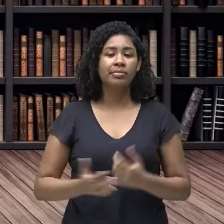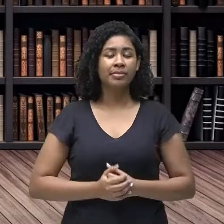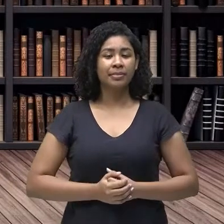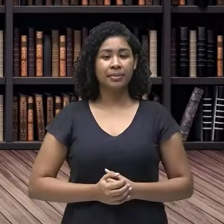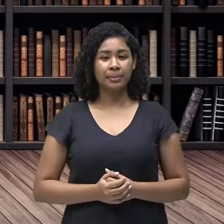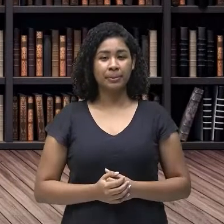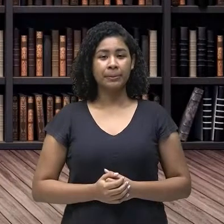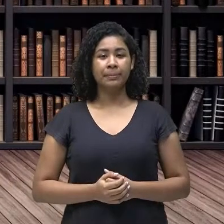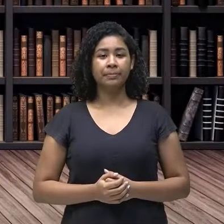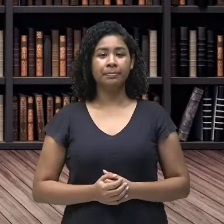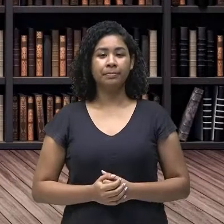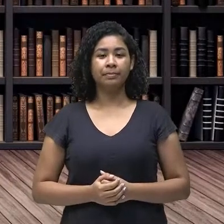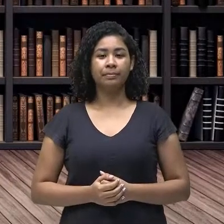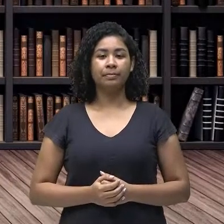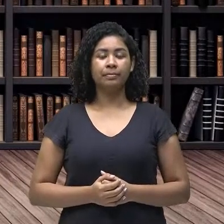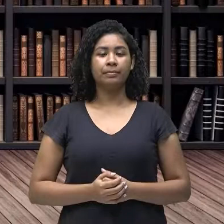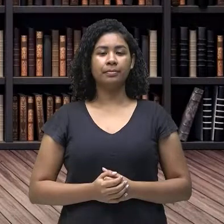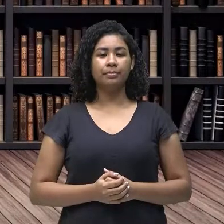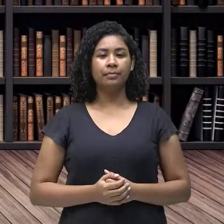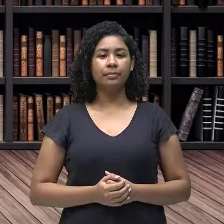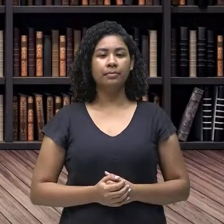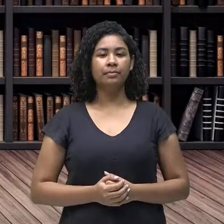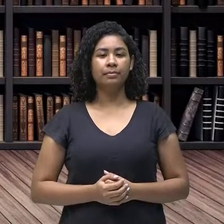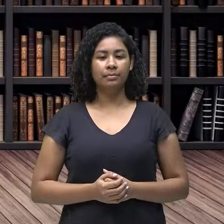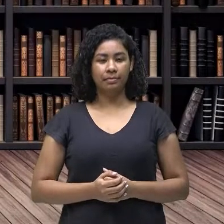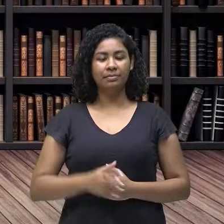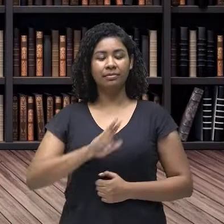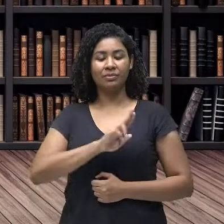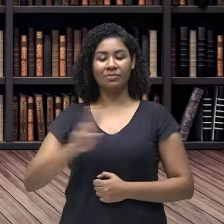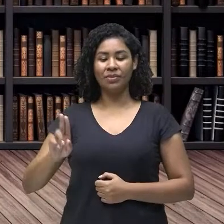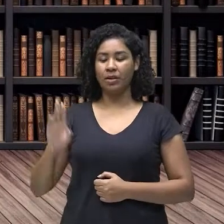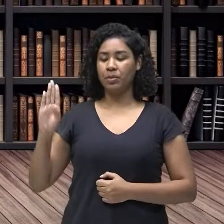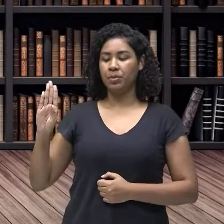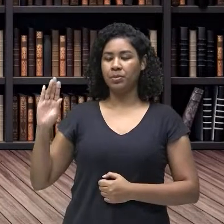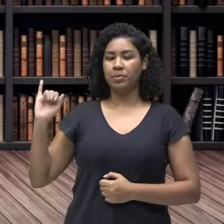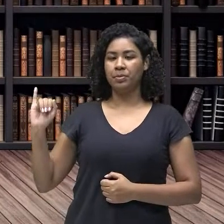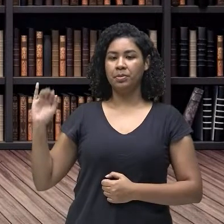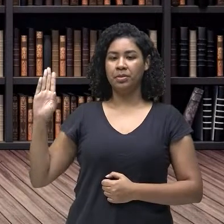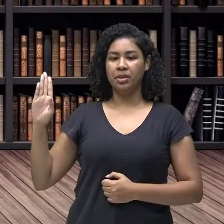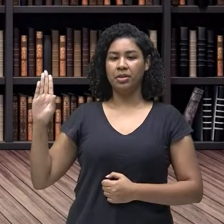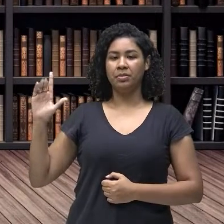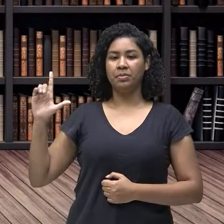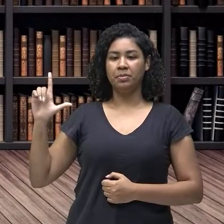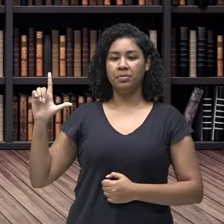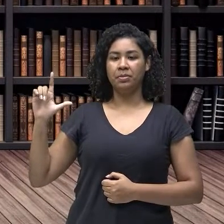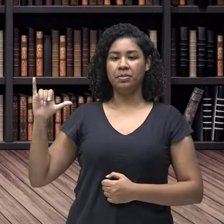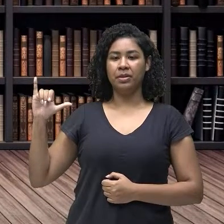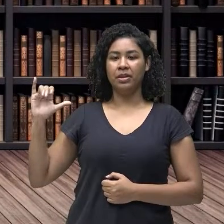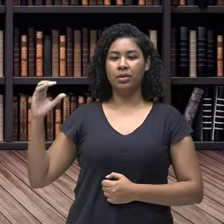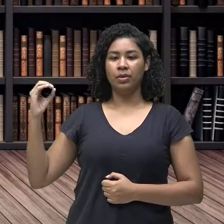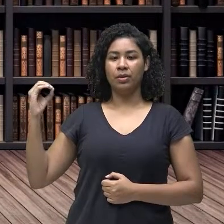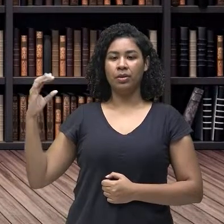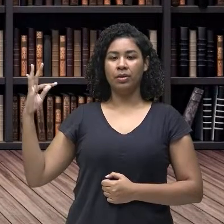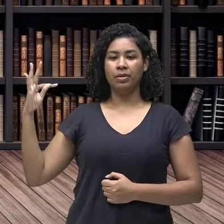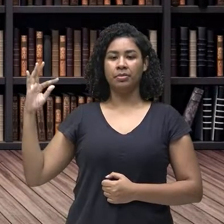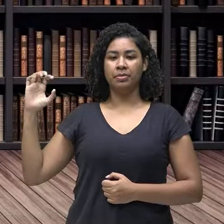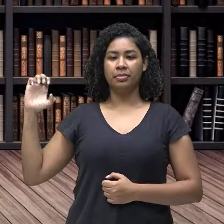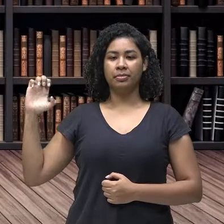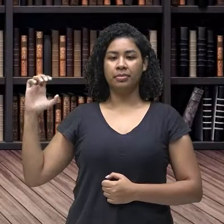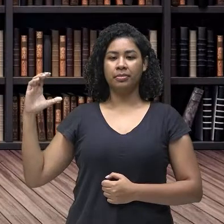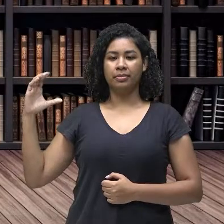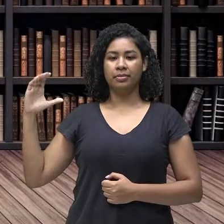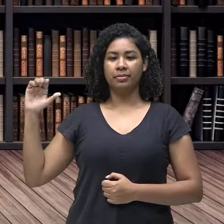né? Library significa biblioteca. Olha aqui, ó. Vários livros, a lot of books,